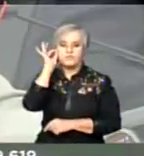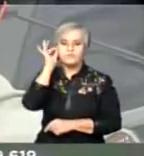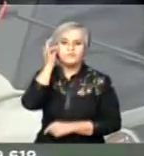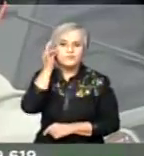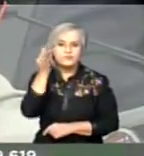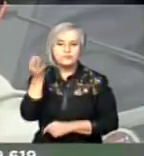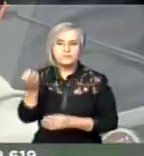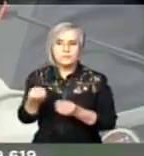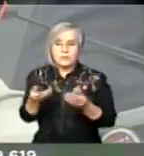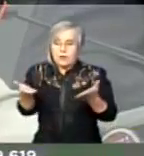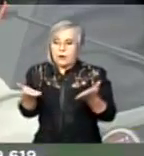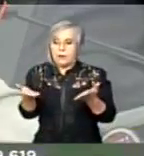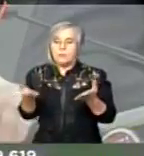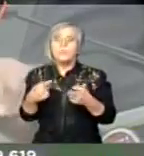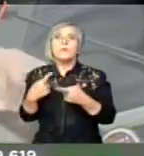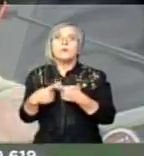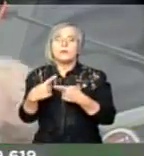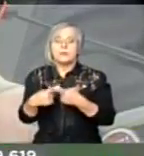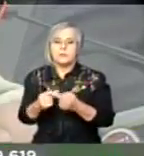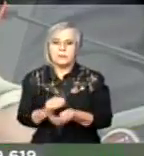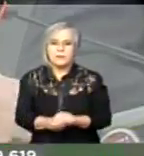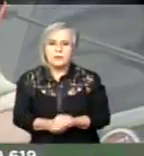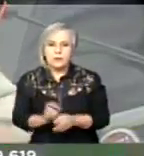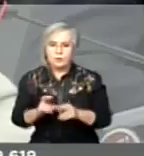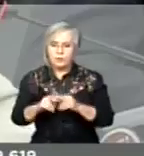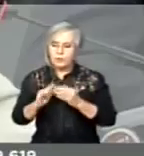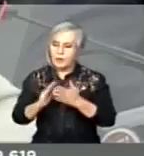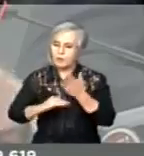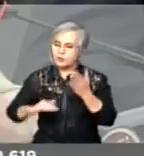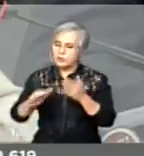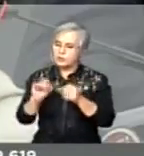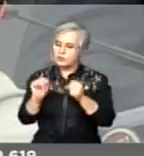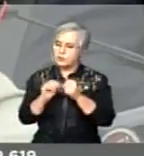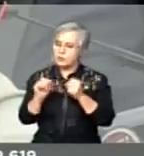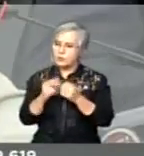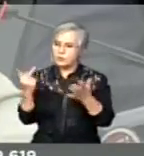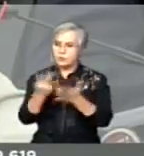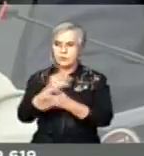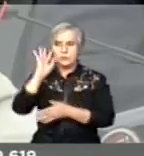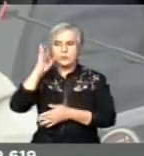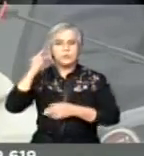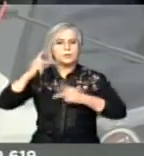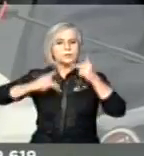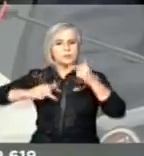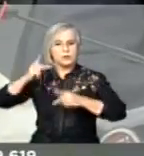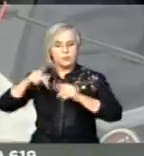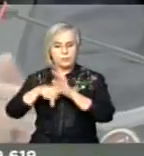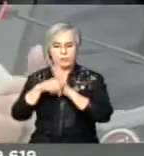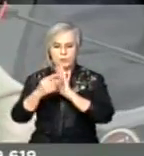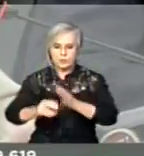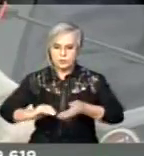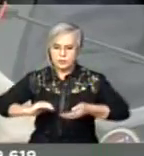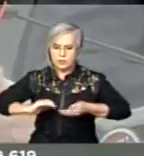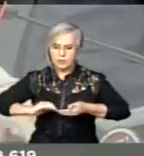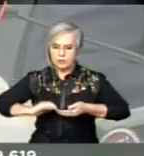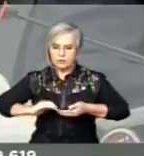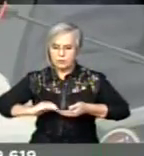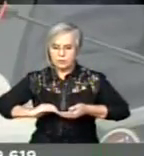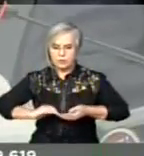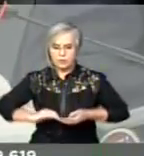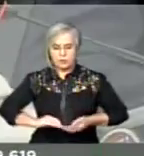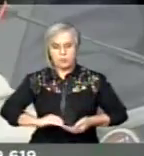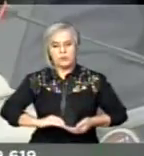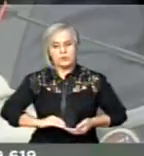do presente. Sabe por quê? Todo ato político, toda decisão do Congresso vale por si e